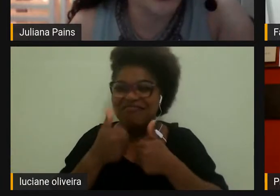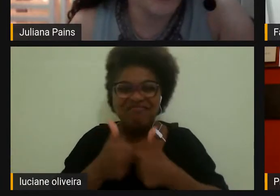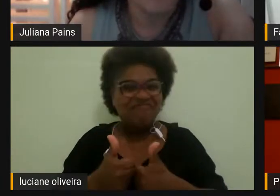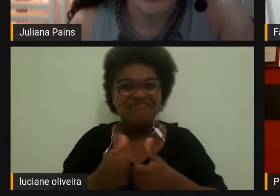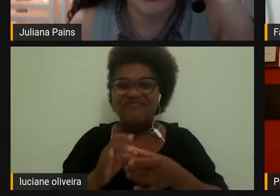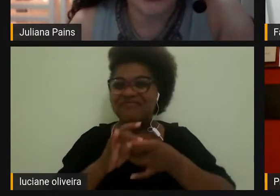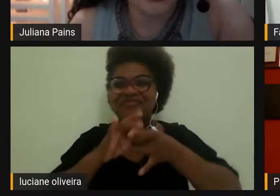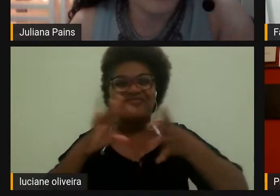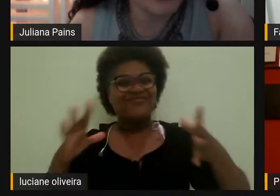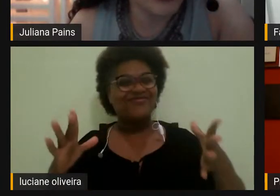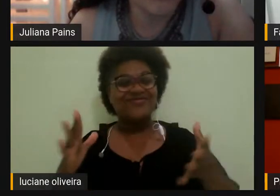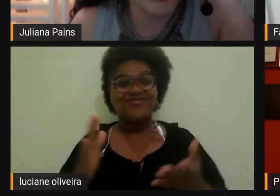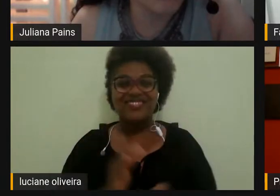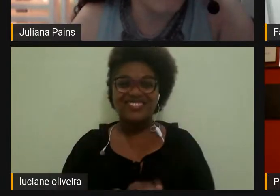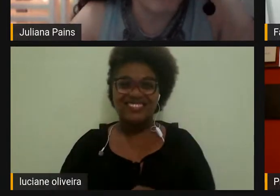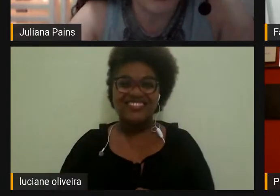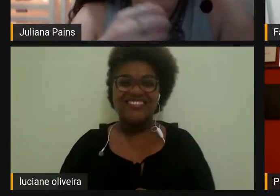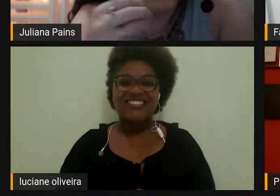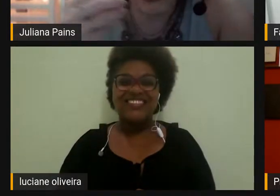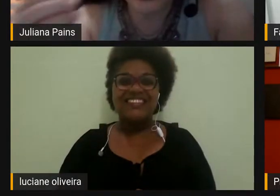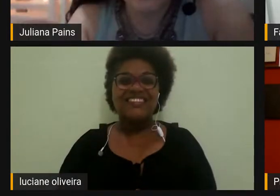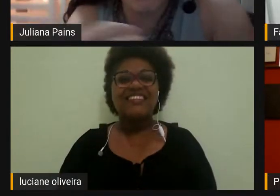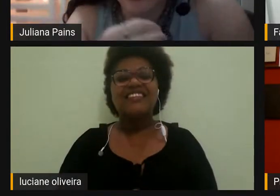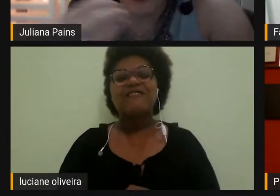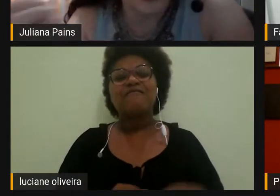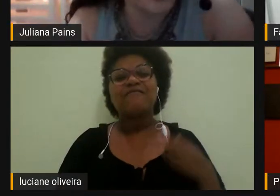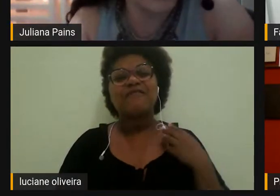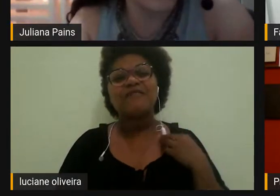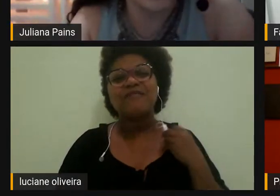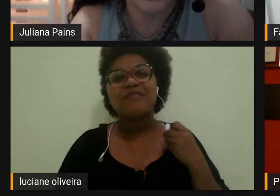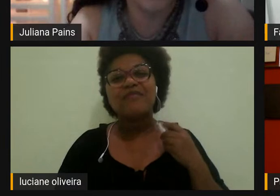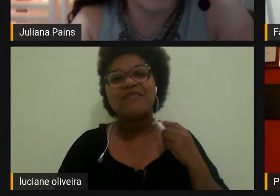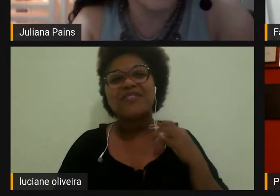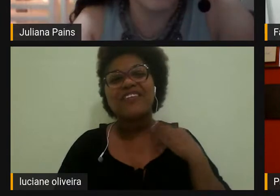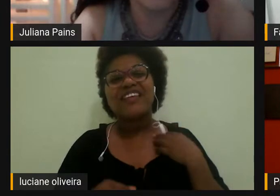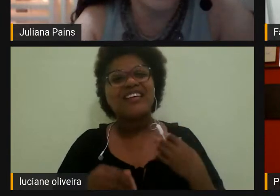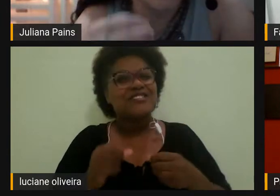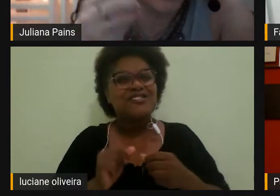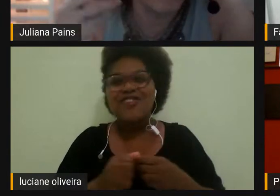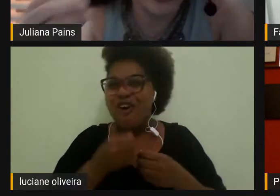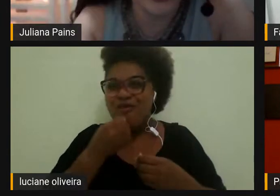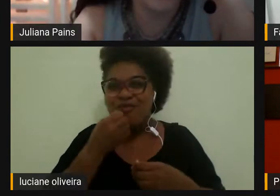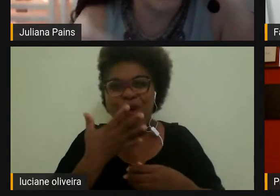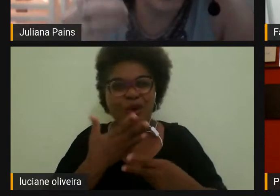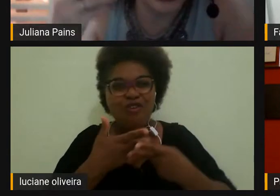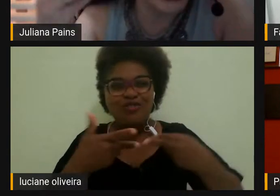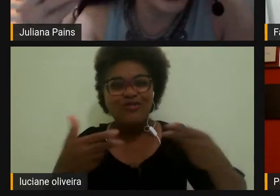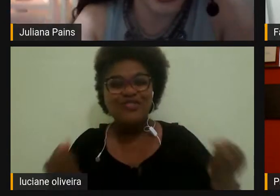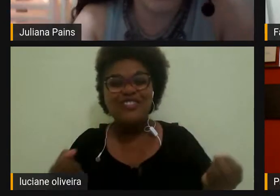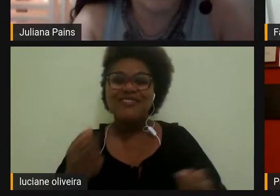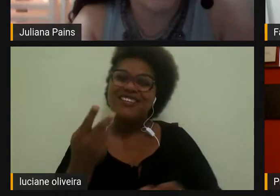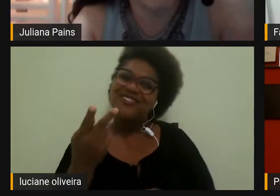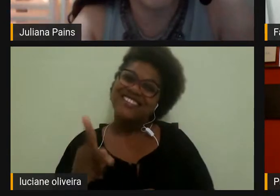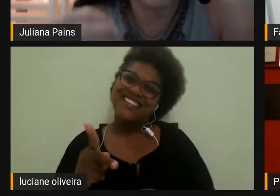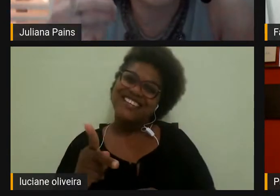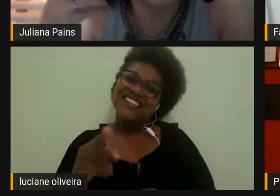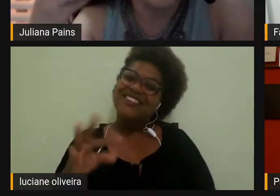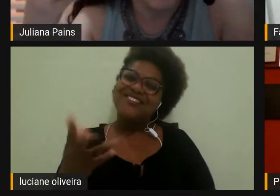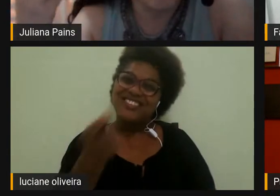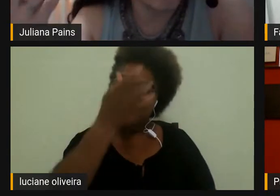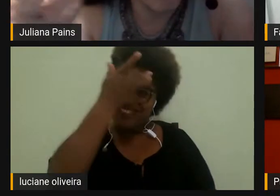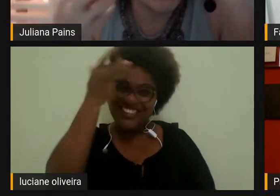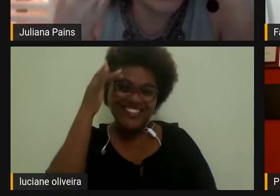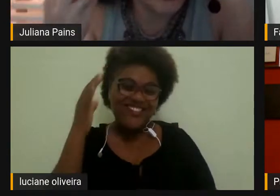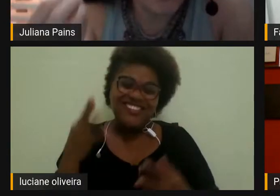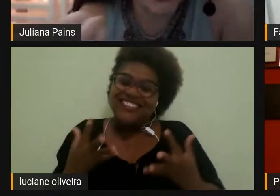disponibilidade é uma fala tão assim só elogios no chat para você sabe da fala todo mundo encantado com sua